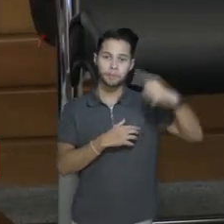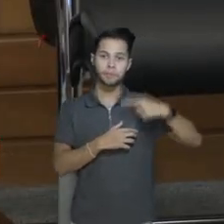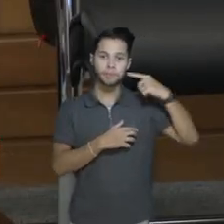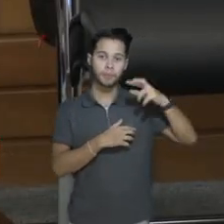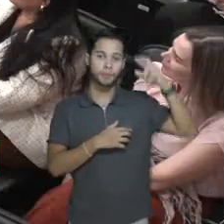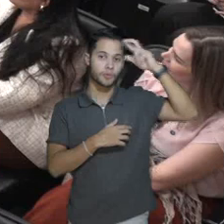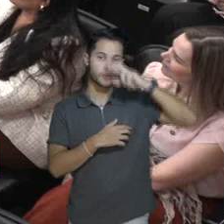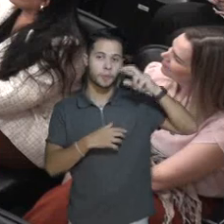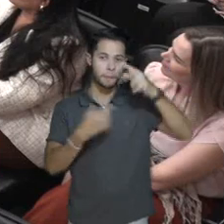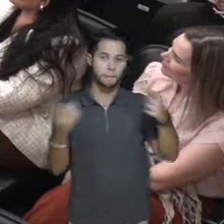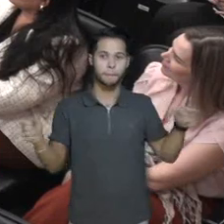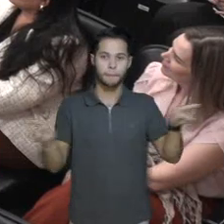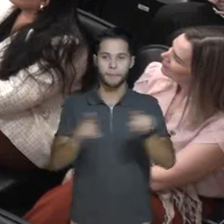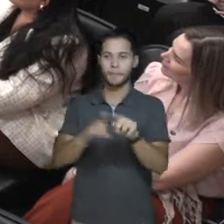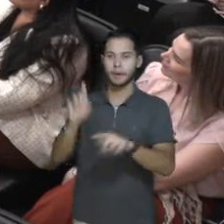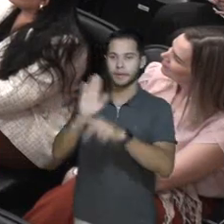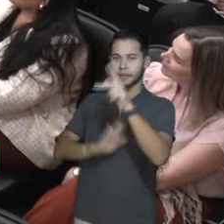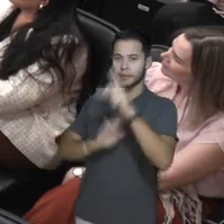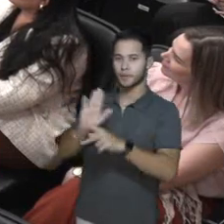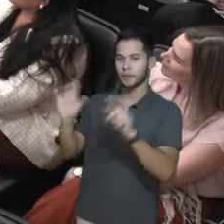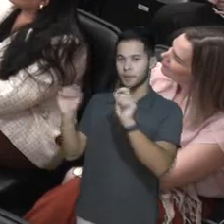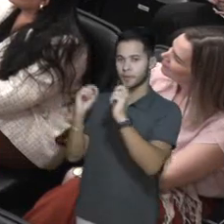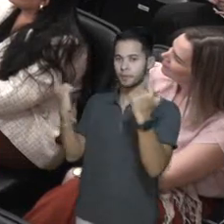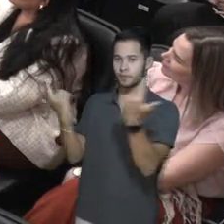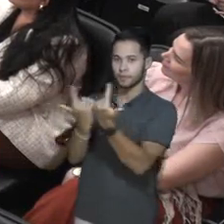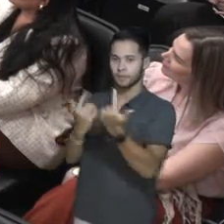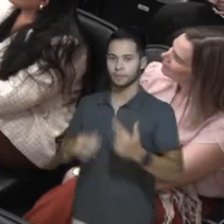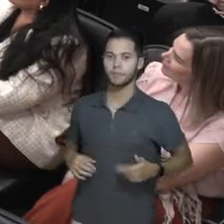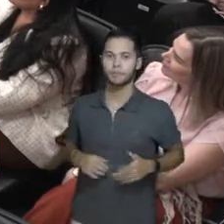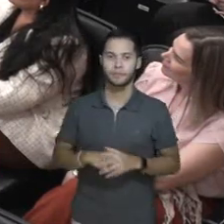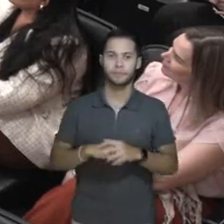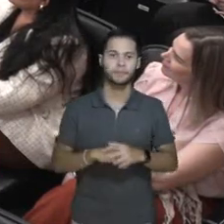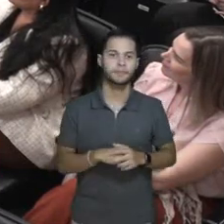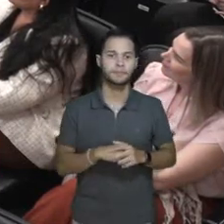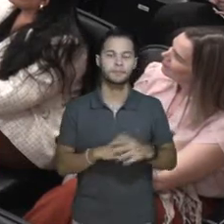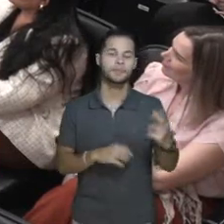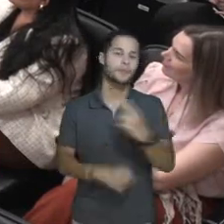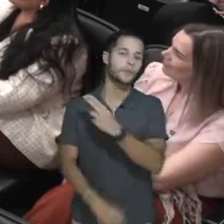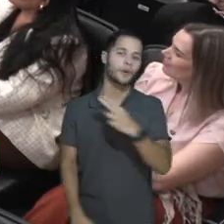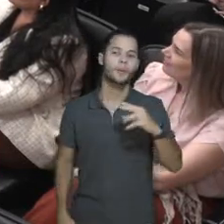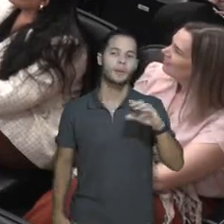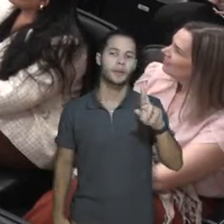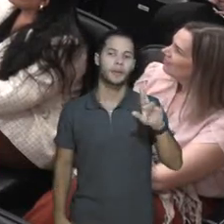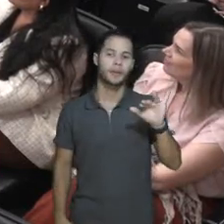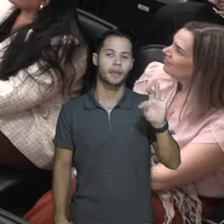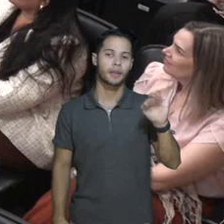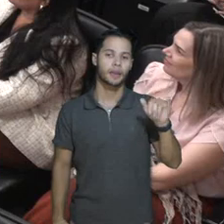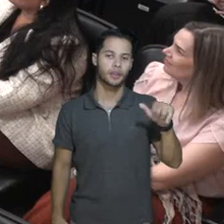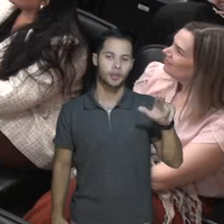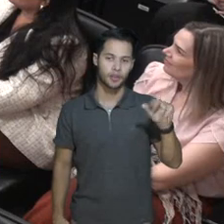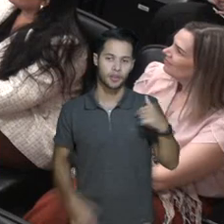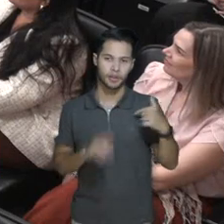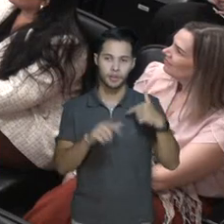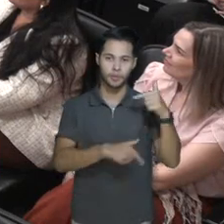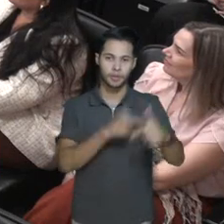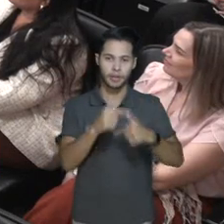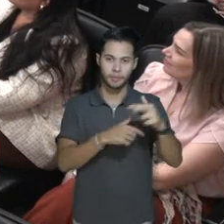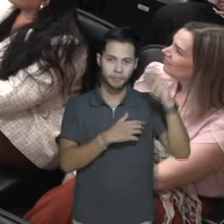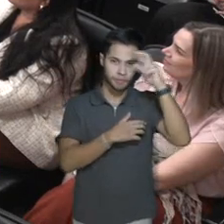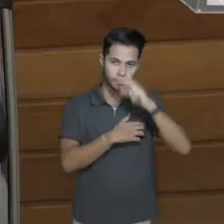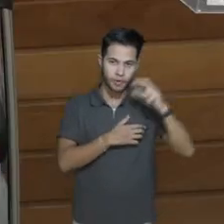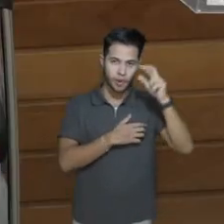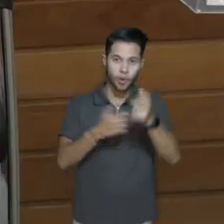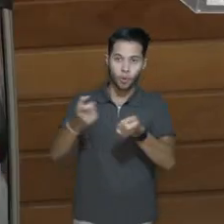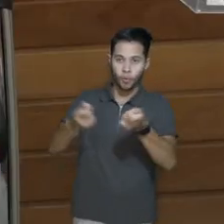do programa aqui junto com a eu sou Cristina Keller sou auditora do Estado trabalho na Controladoria Geral do